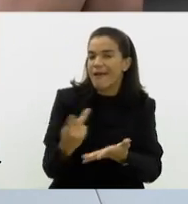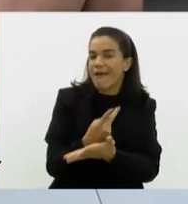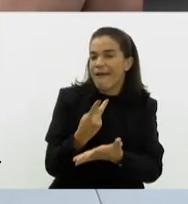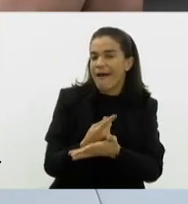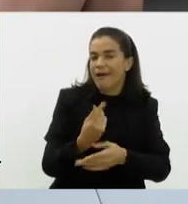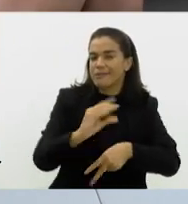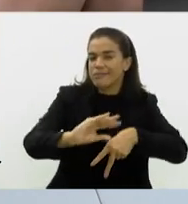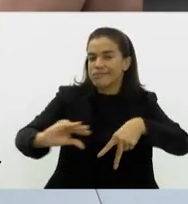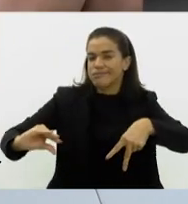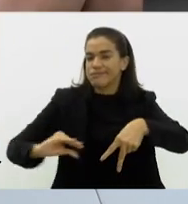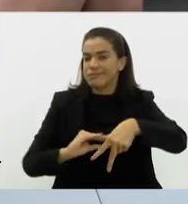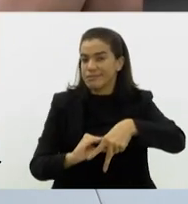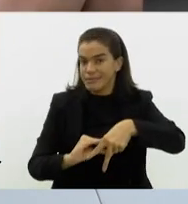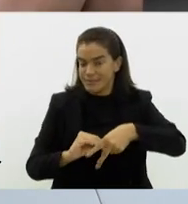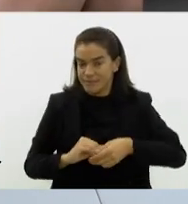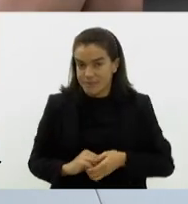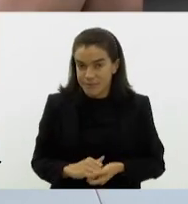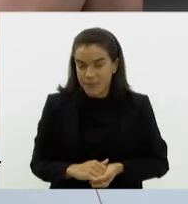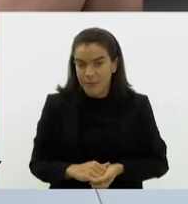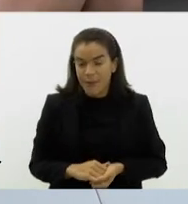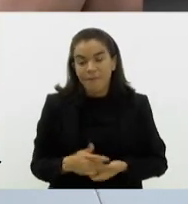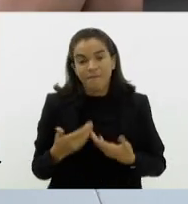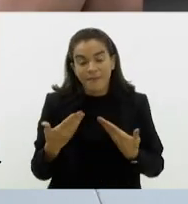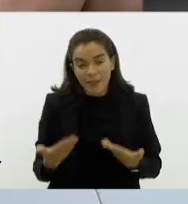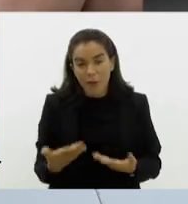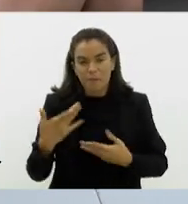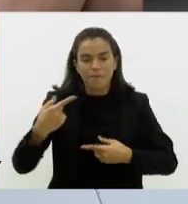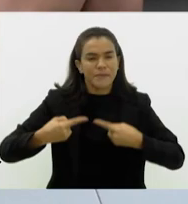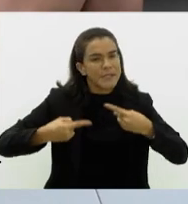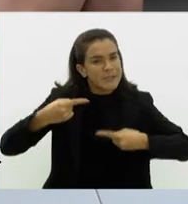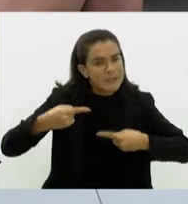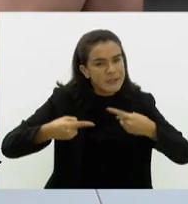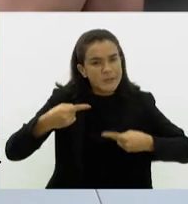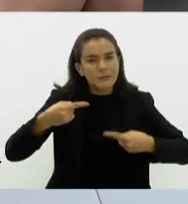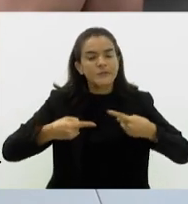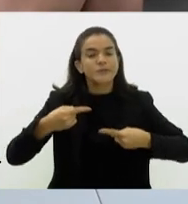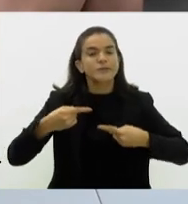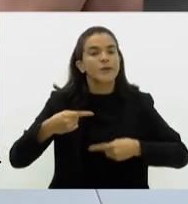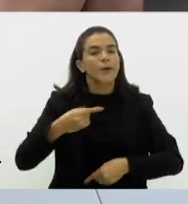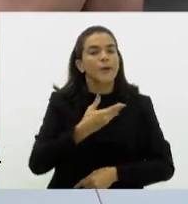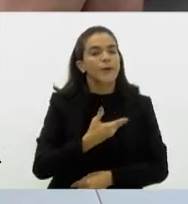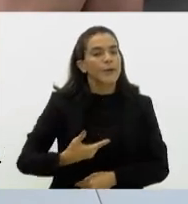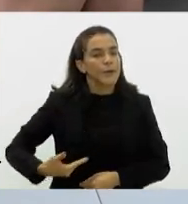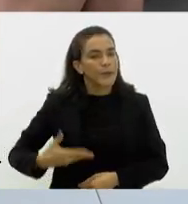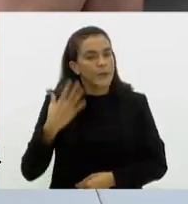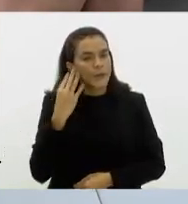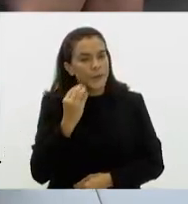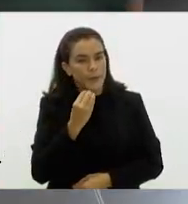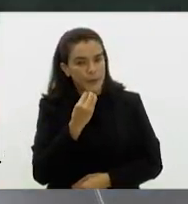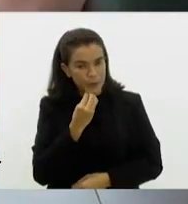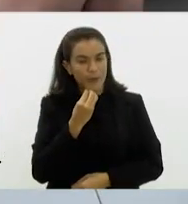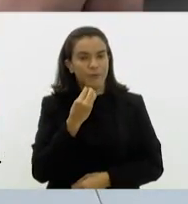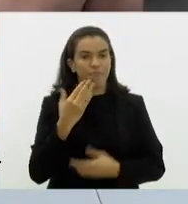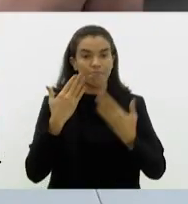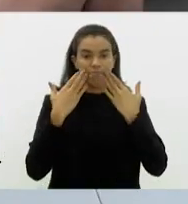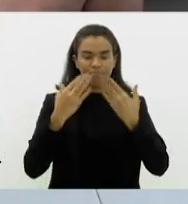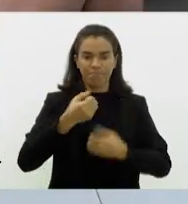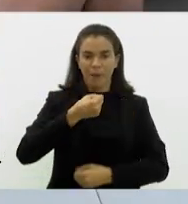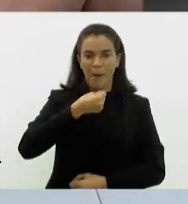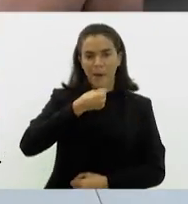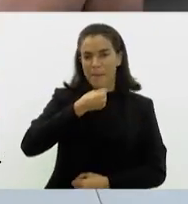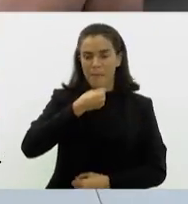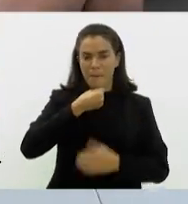Bom, no auge dessas discussões, o governador veio a público,